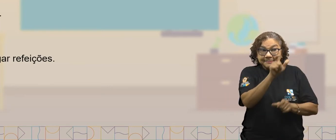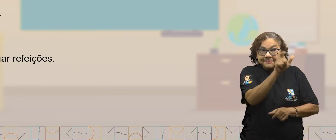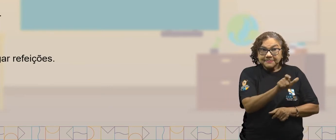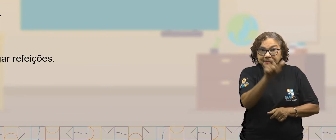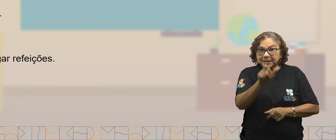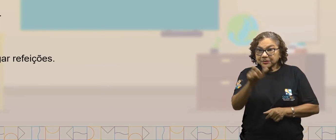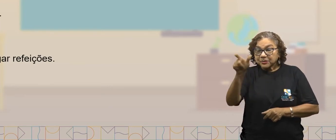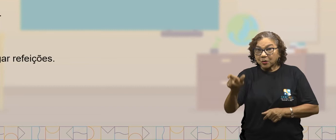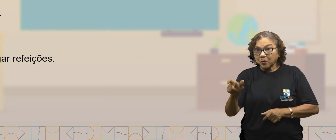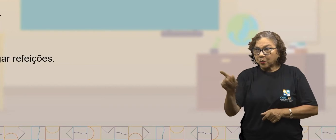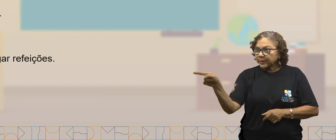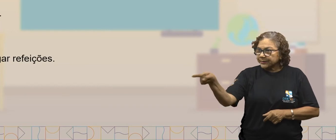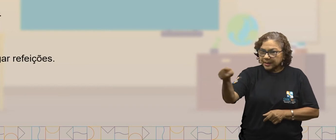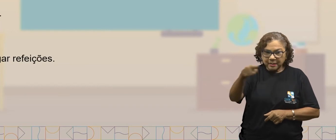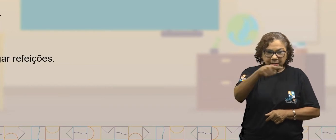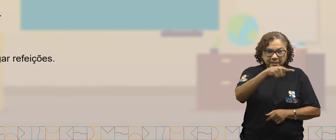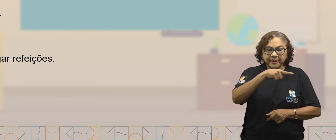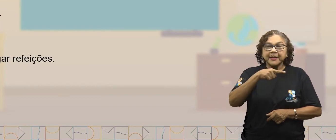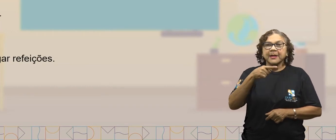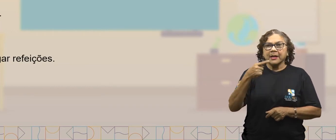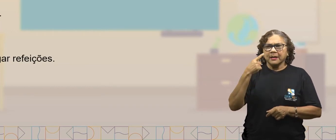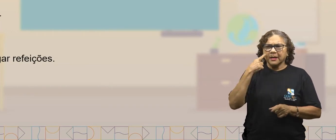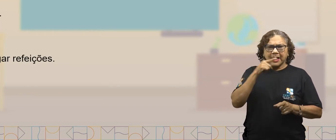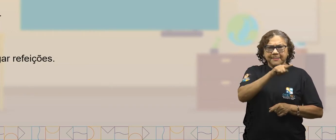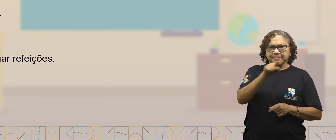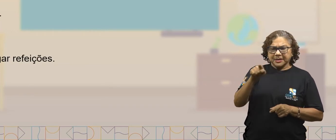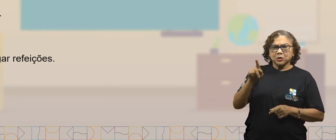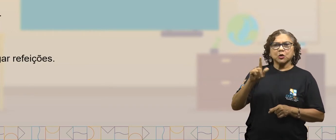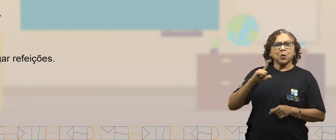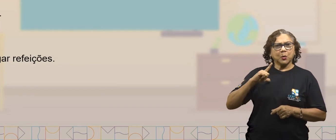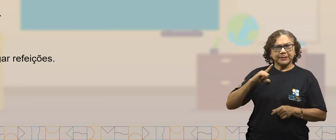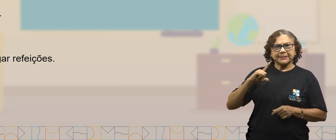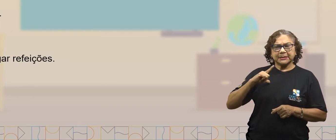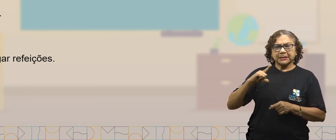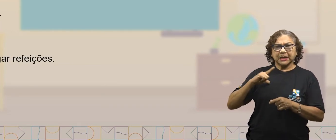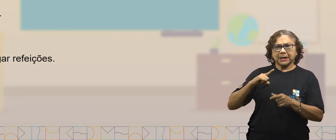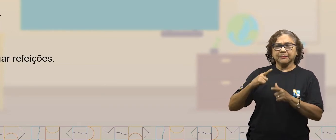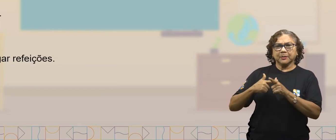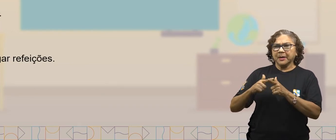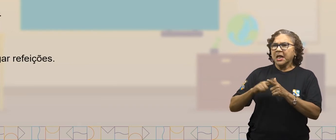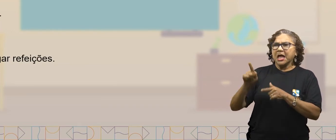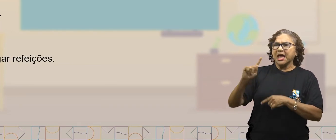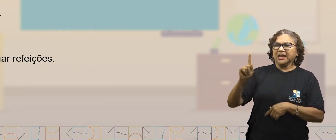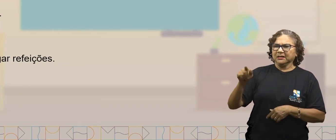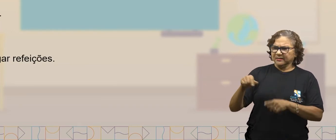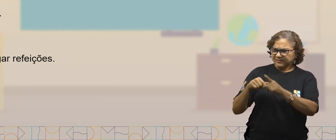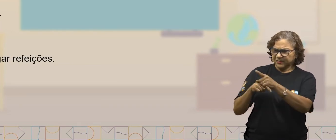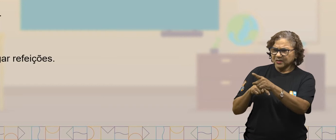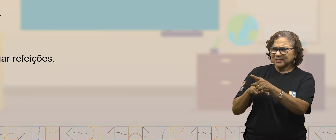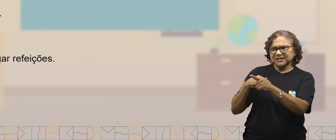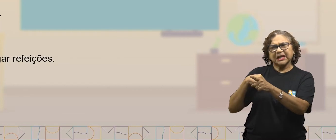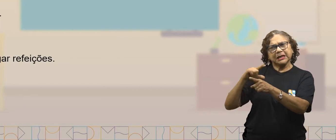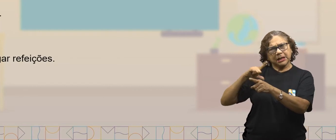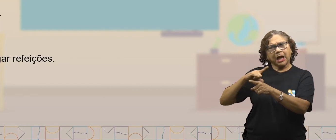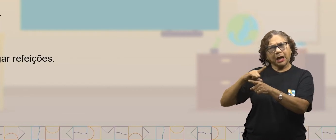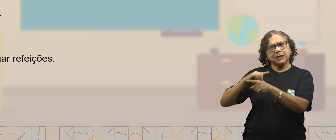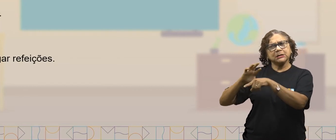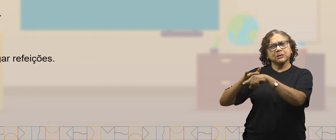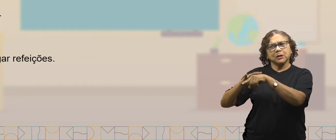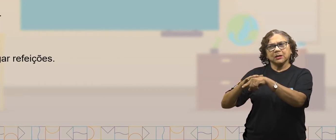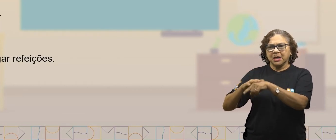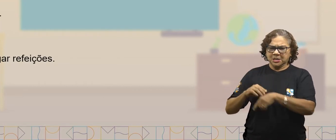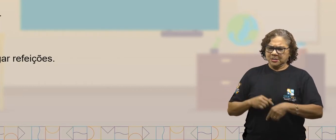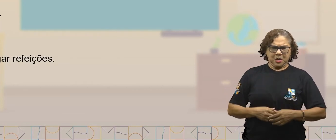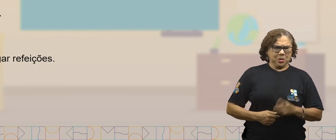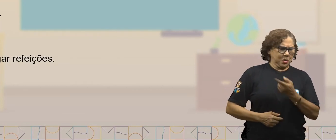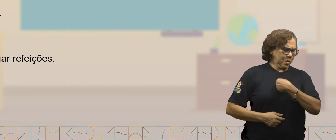redor, pois a pessoa que tem anorexia geralmente não admite o problema. Com base nos sinais de